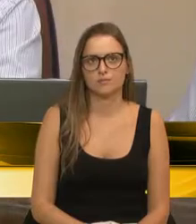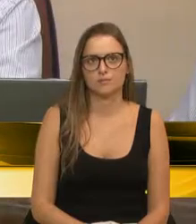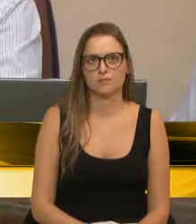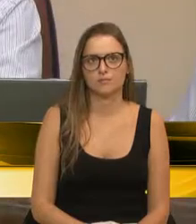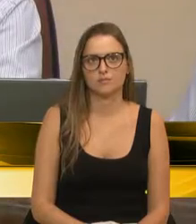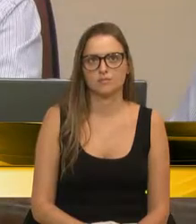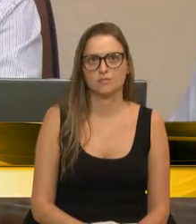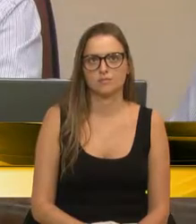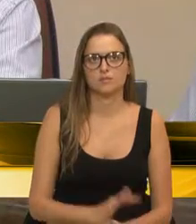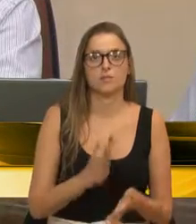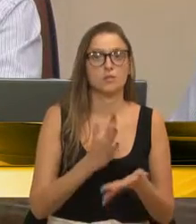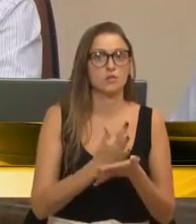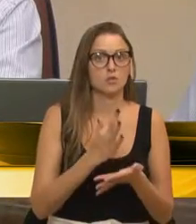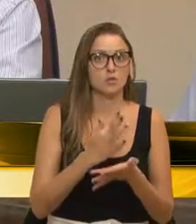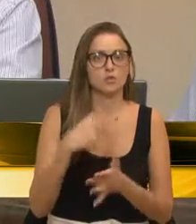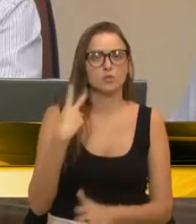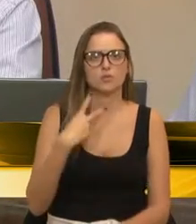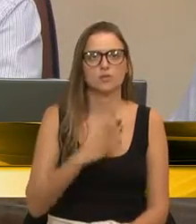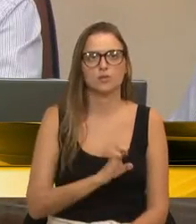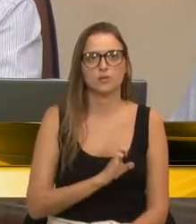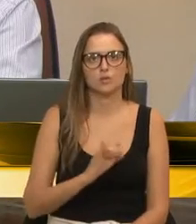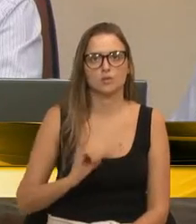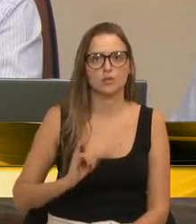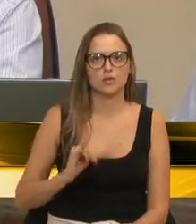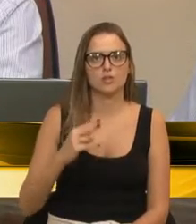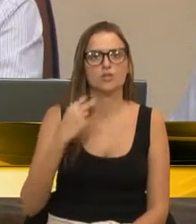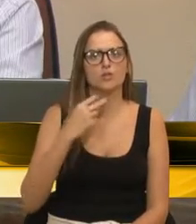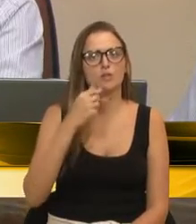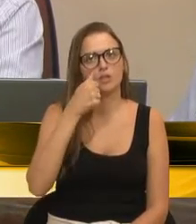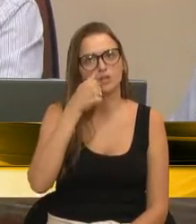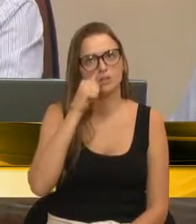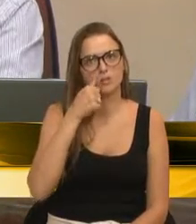e as ausências dos vereadores Ed Carlos e Paula Iores.